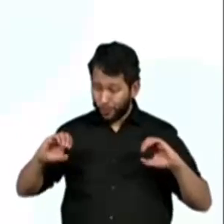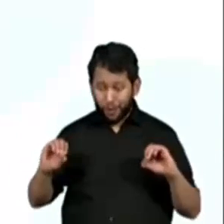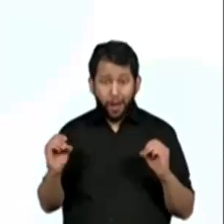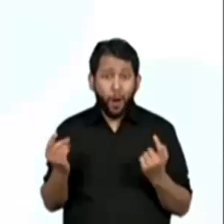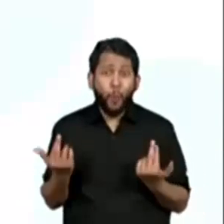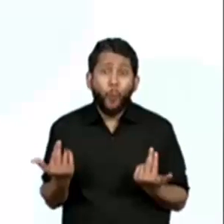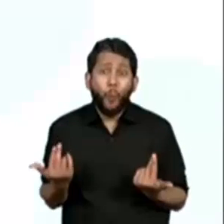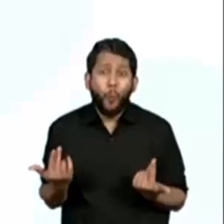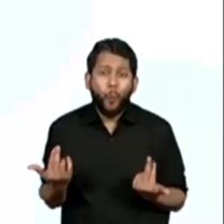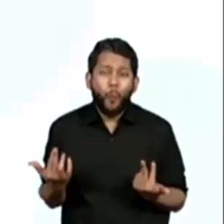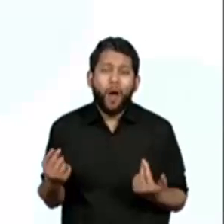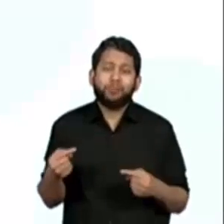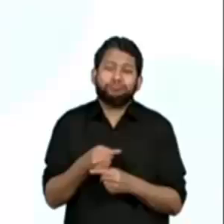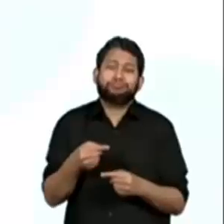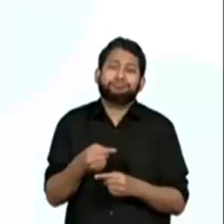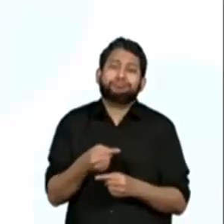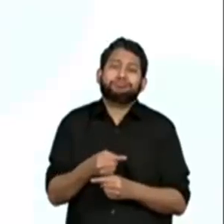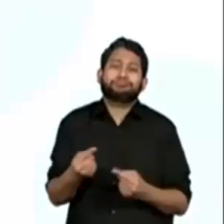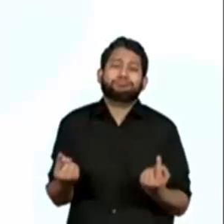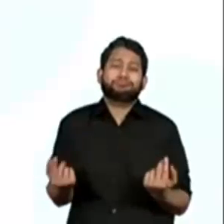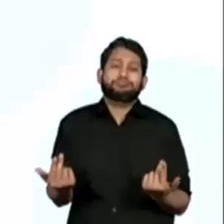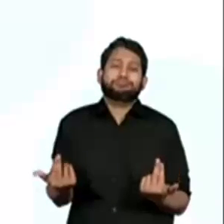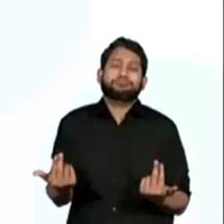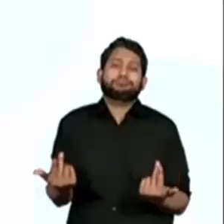continuam sendo operações